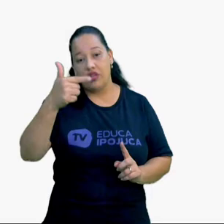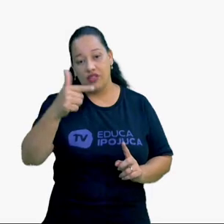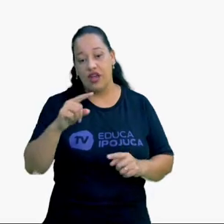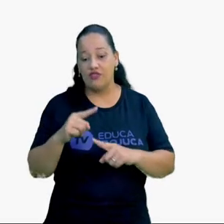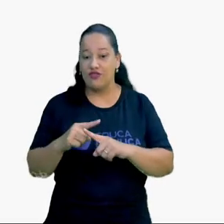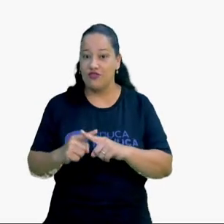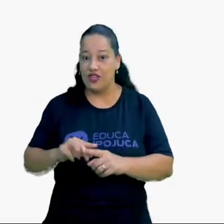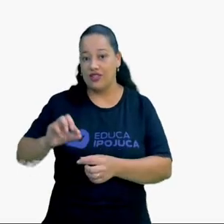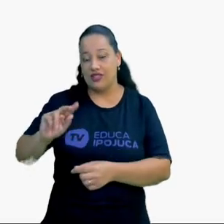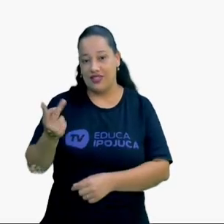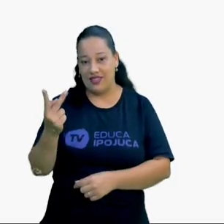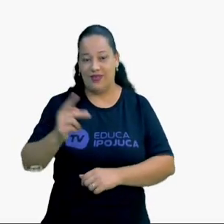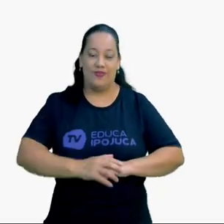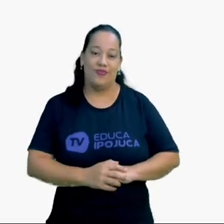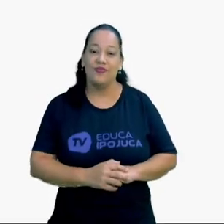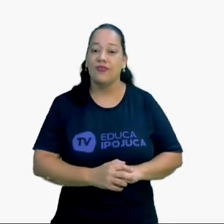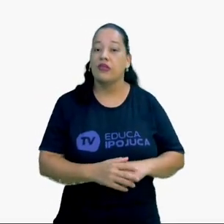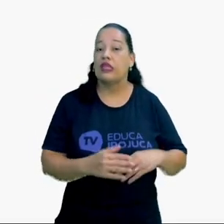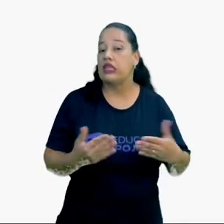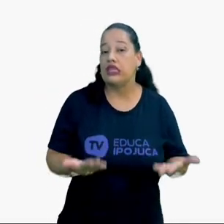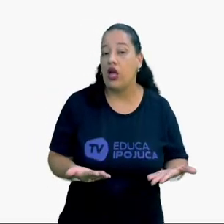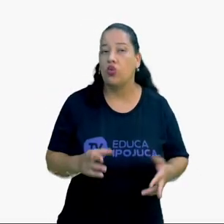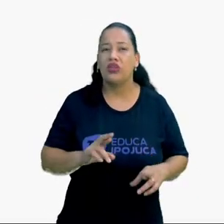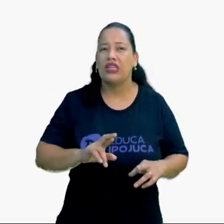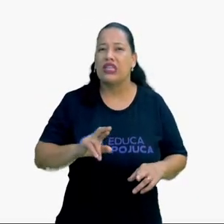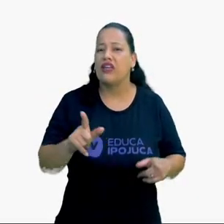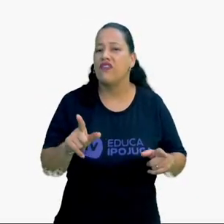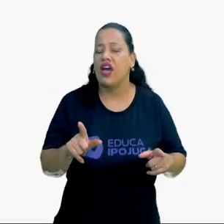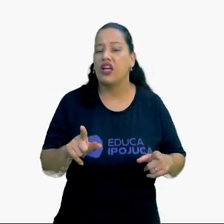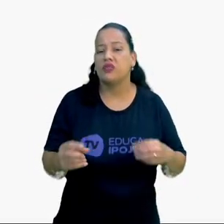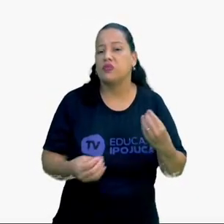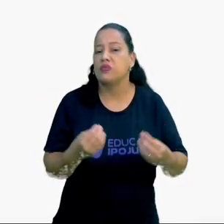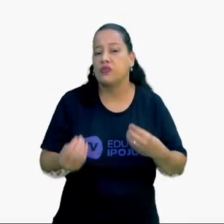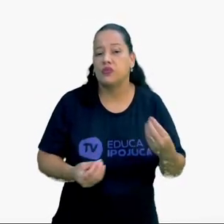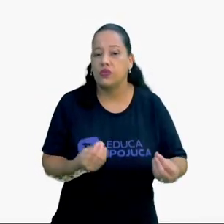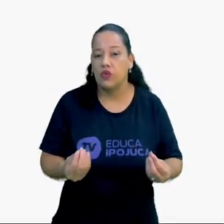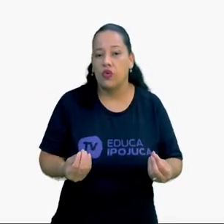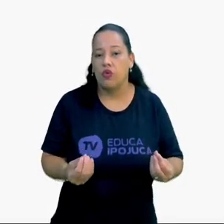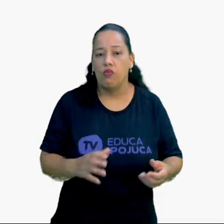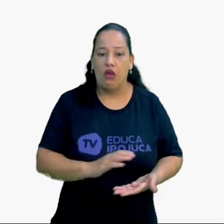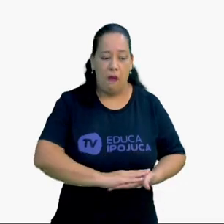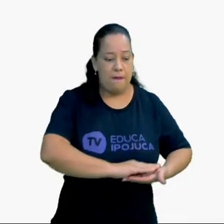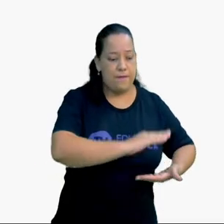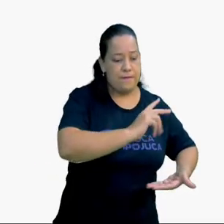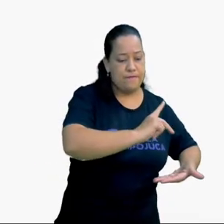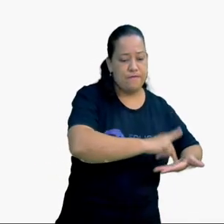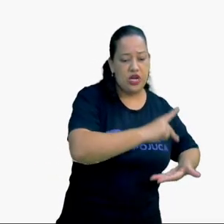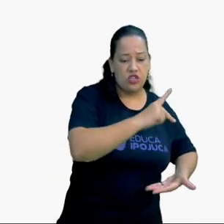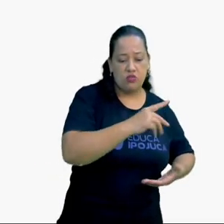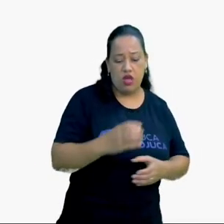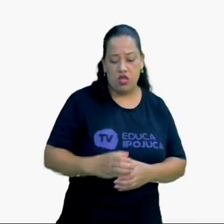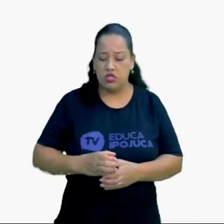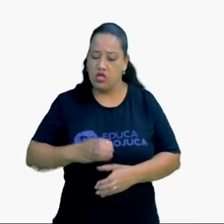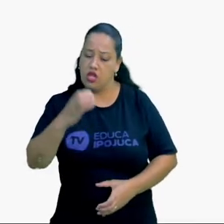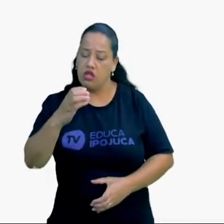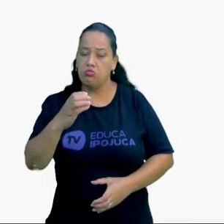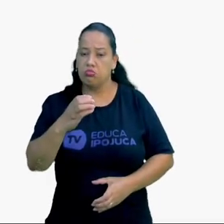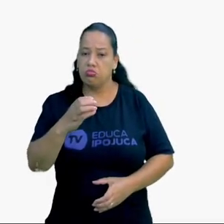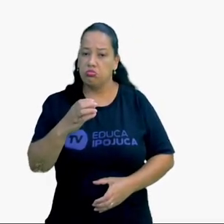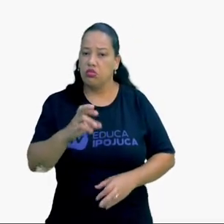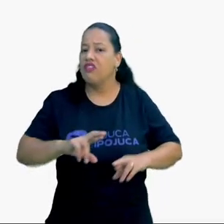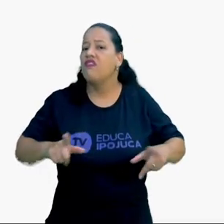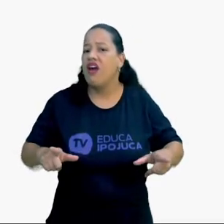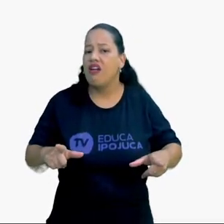lá? Agora, qual a diferença, então, entre prisma e cilindro? O